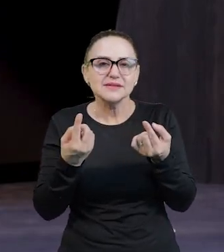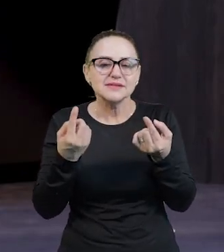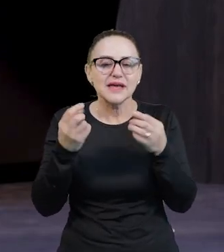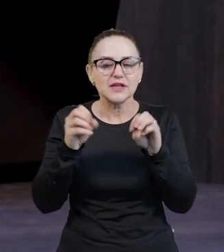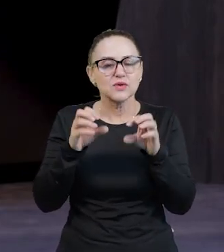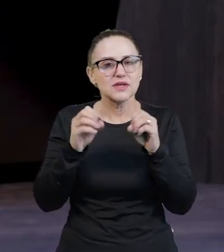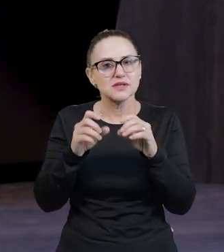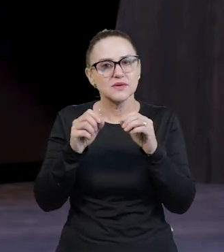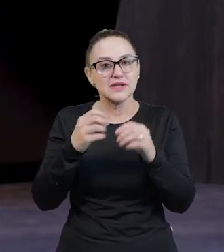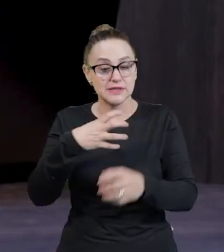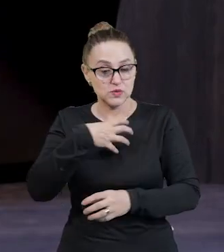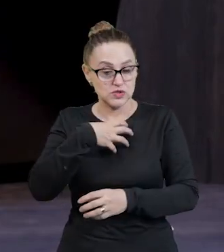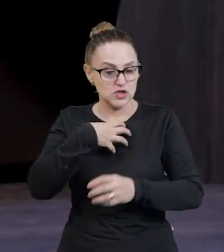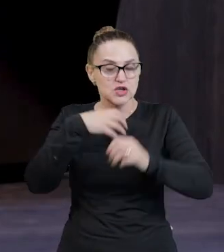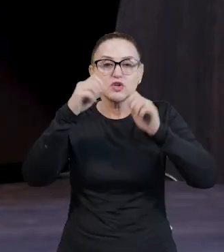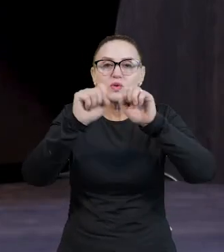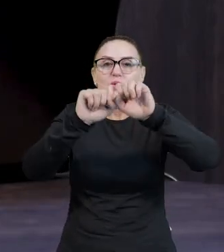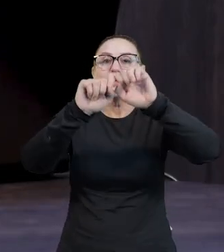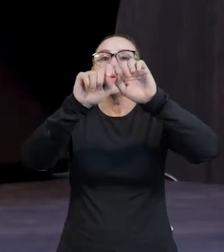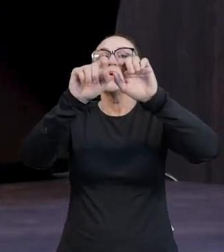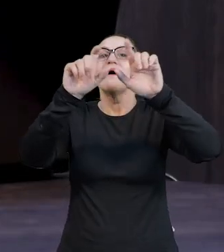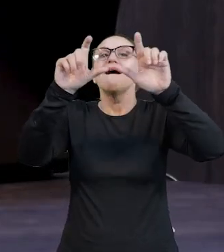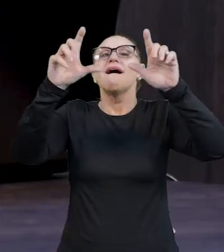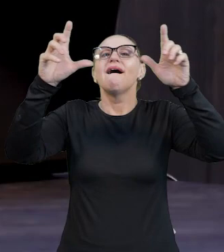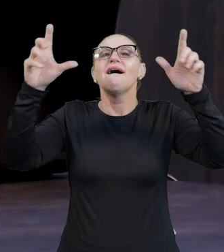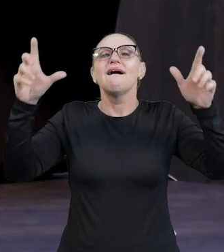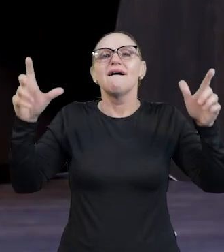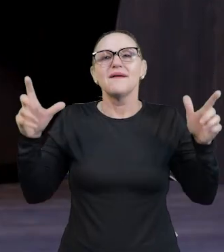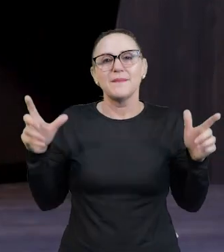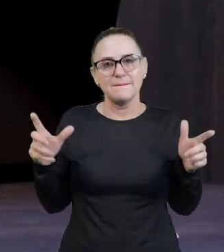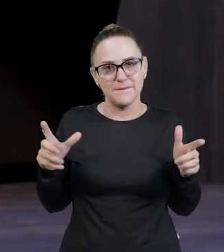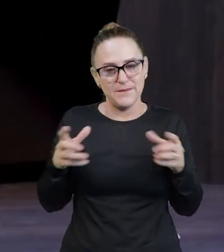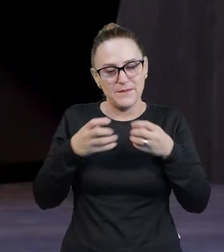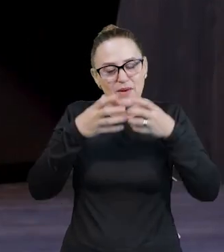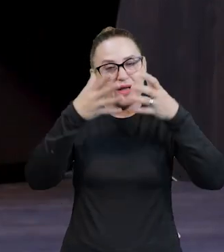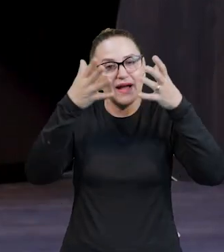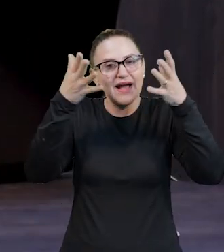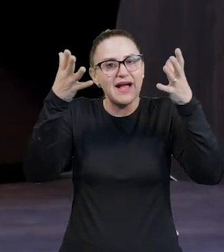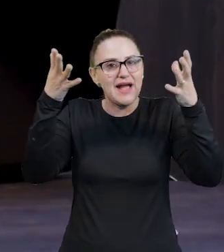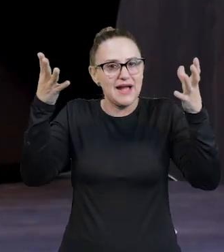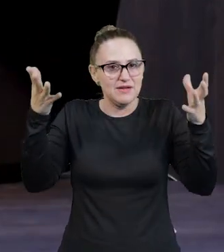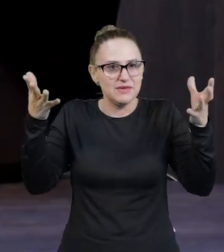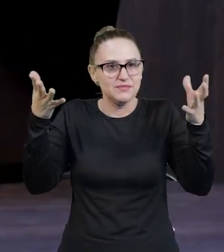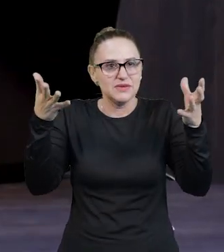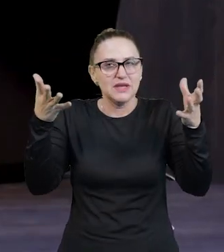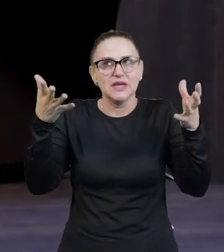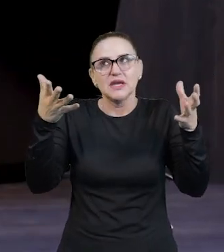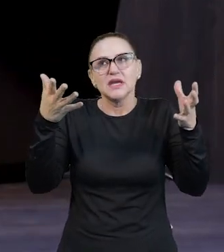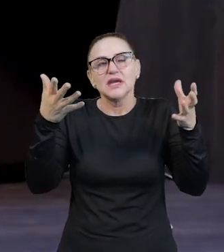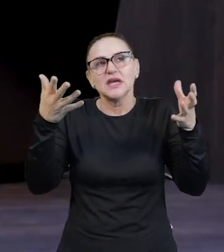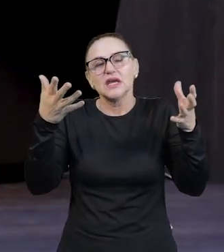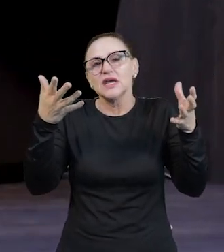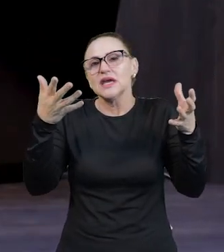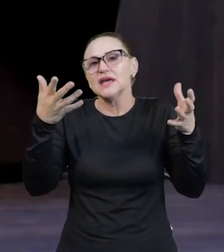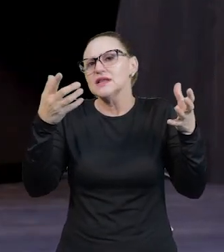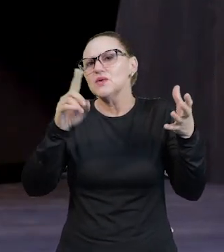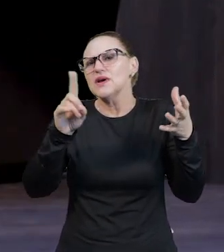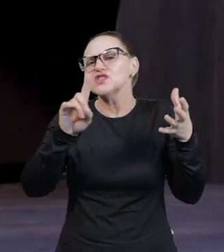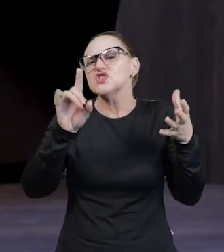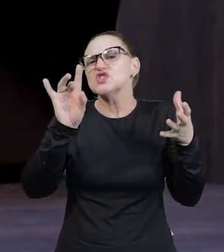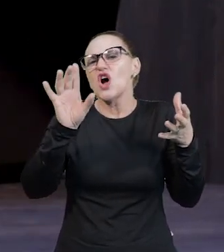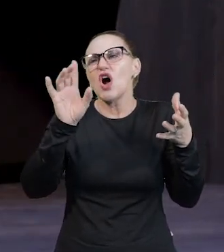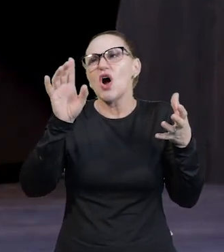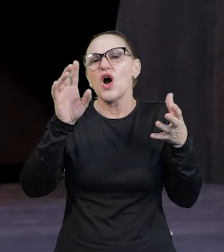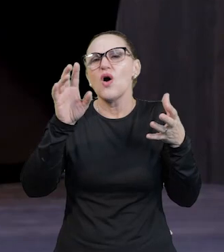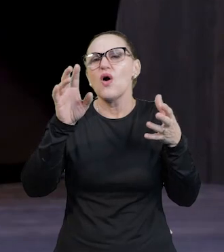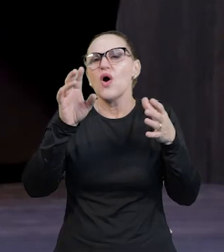das pessoas, eu não posso entender ela única e exclusivamente como uma forma de organizar a